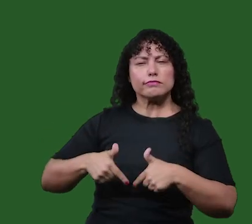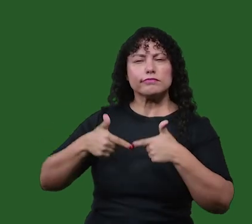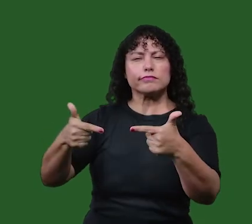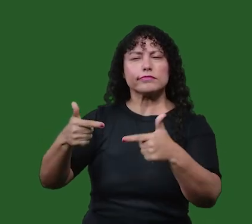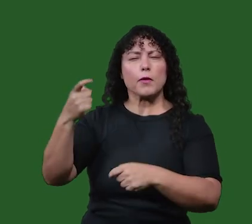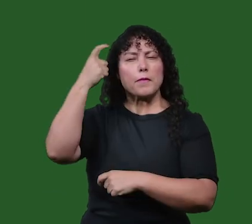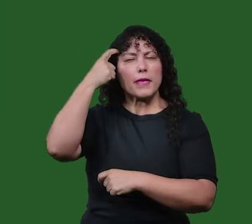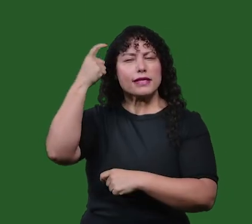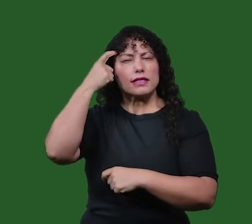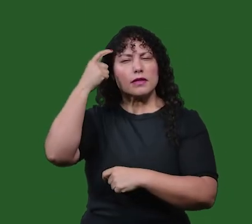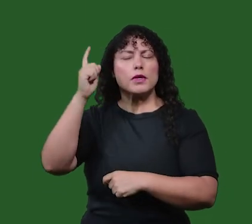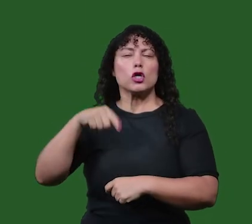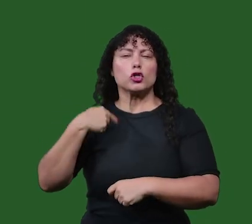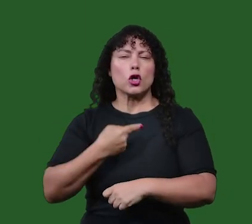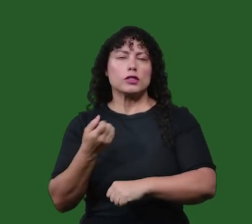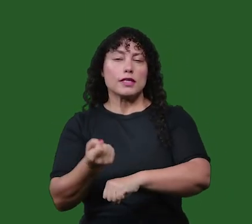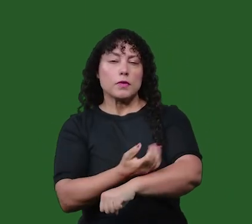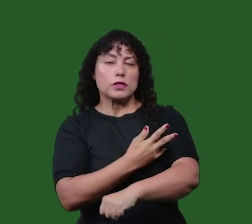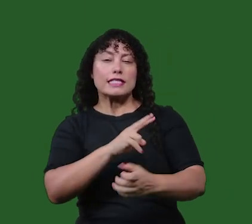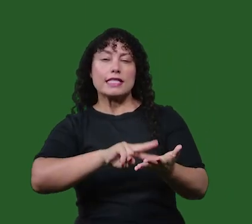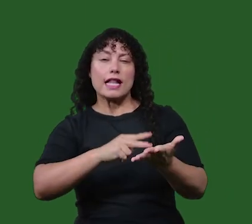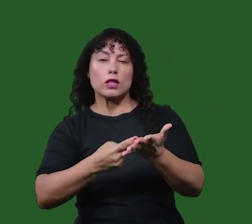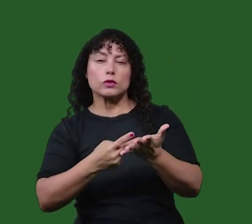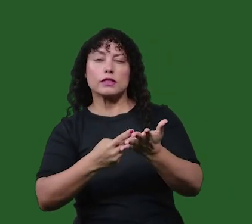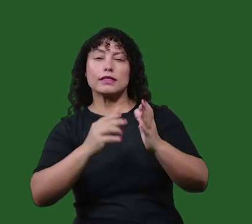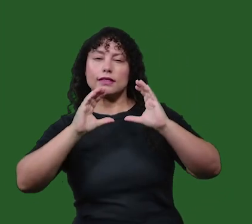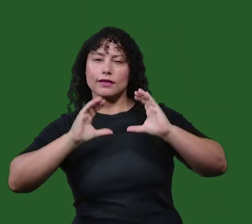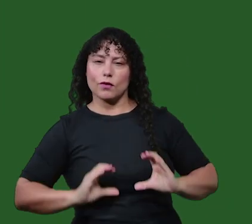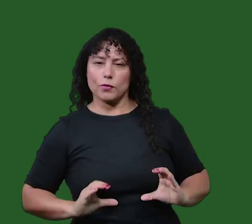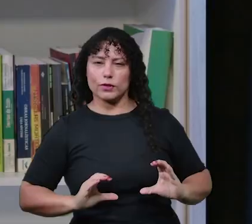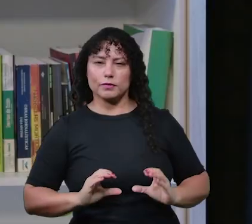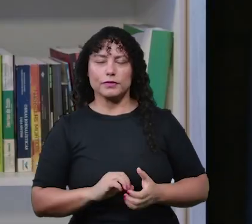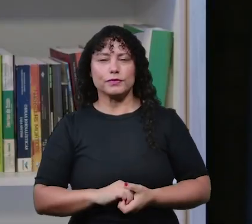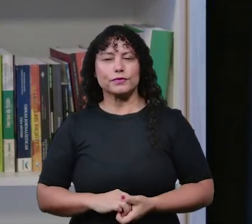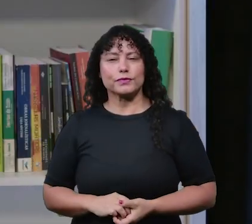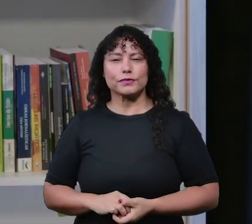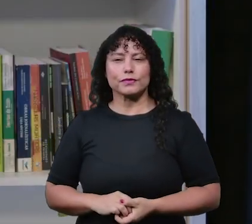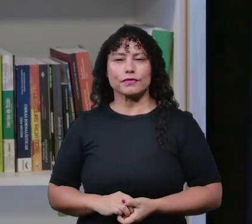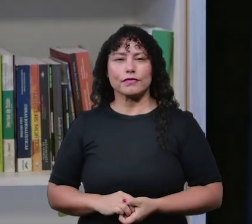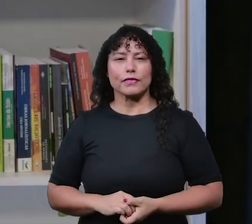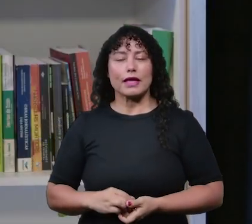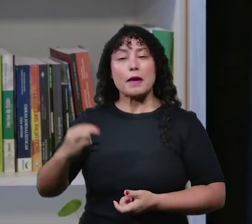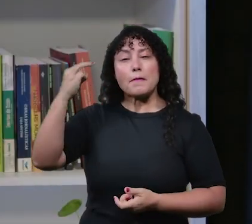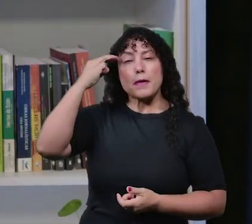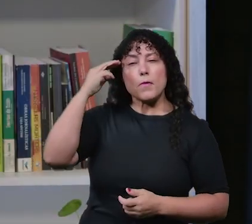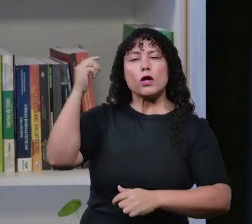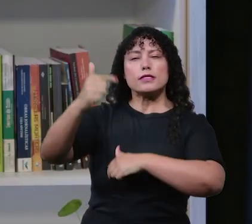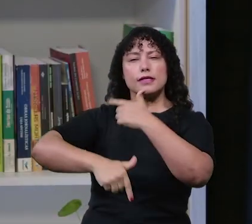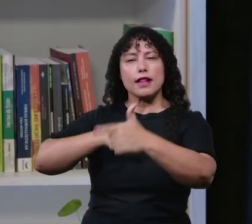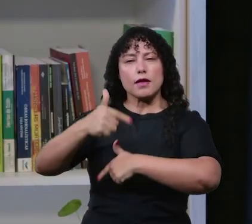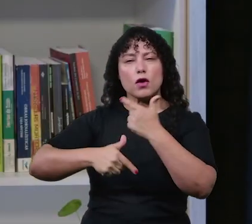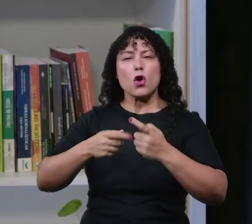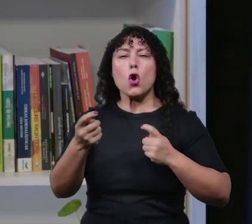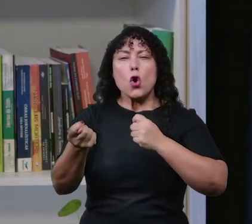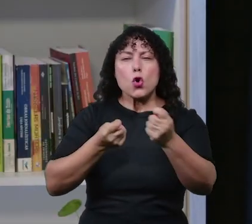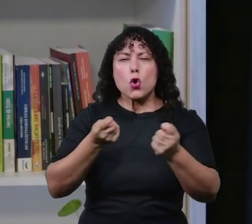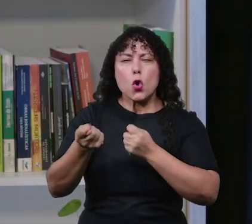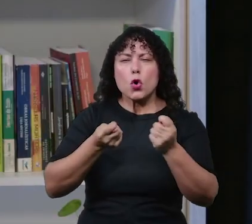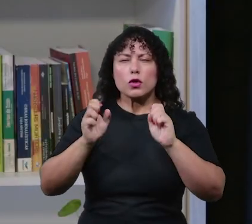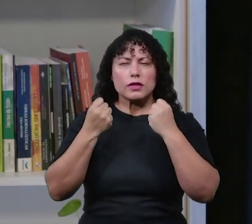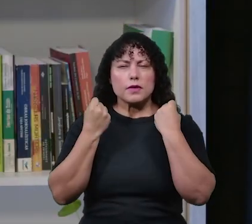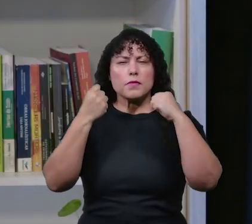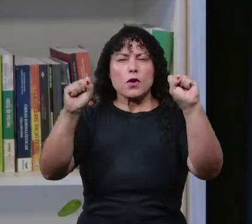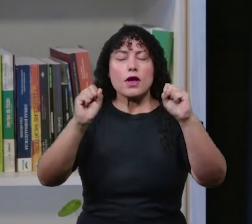nossas ações, os nossos pensamentos e as nossas emoções, traduzindo isso em comportamento. Memória de trabalho,